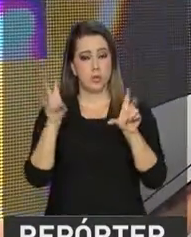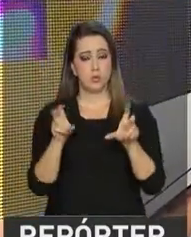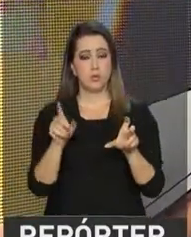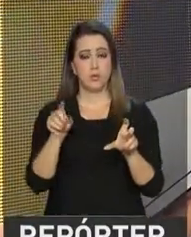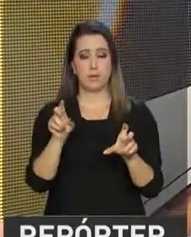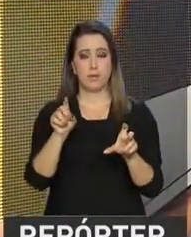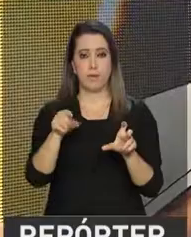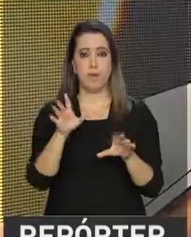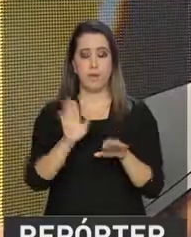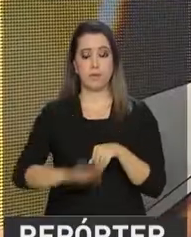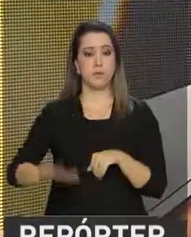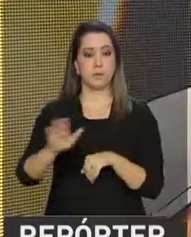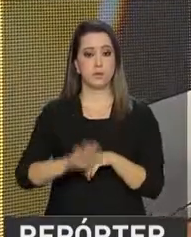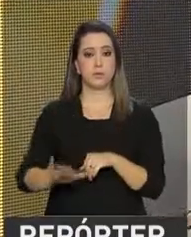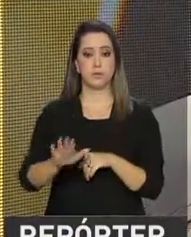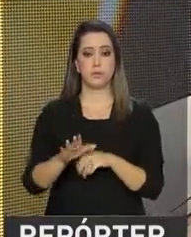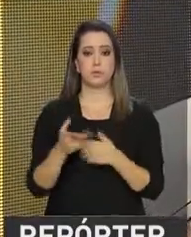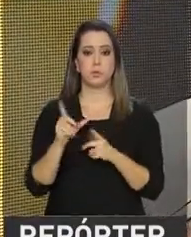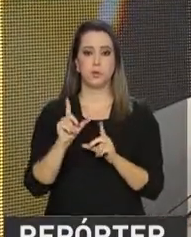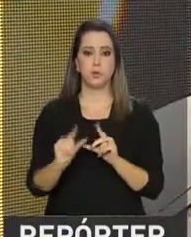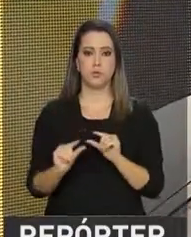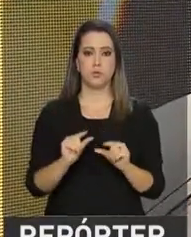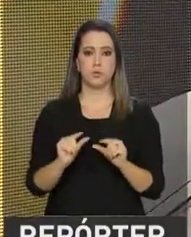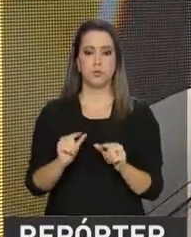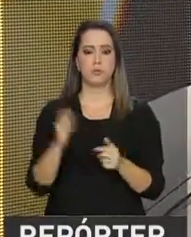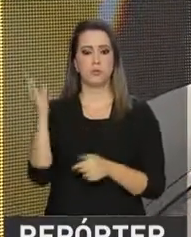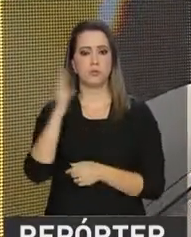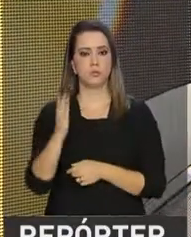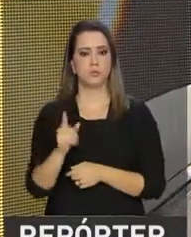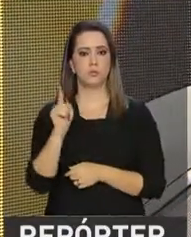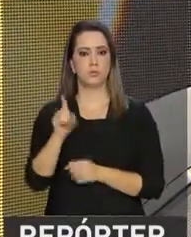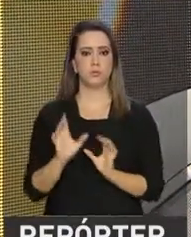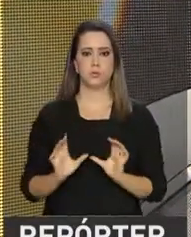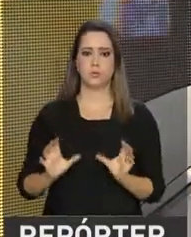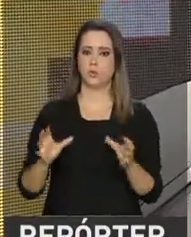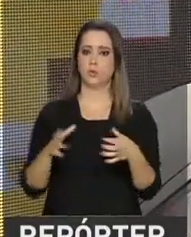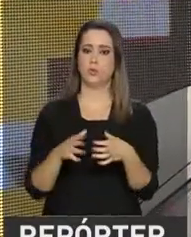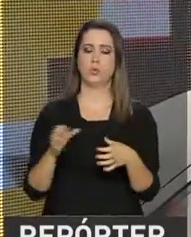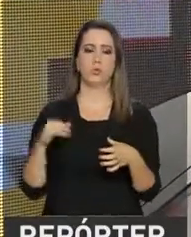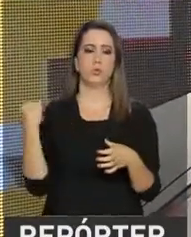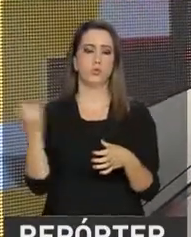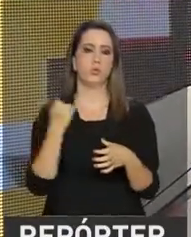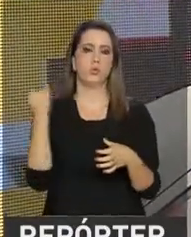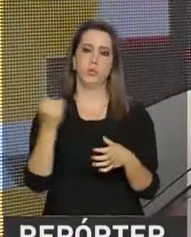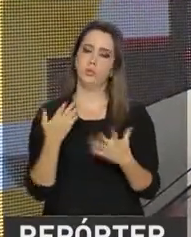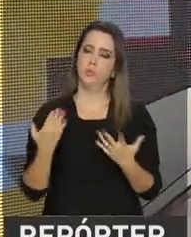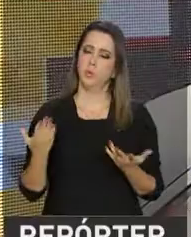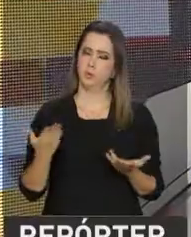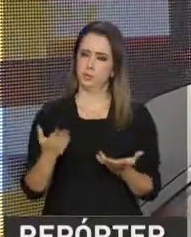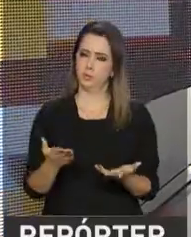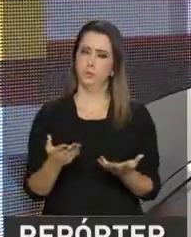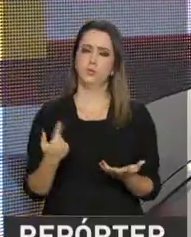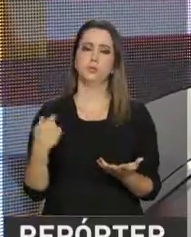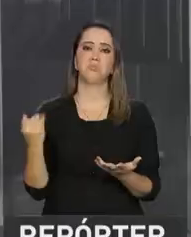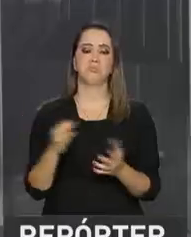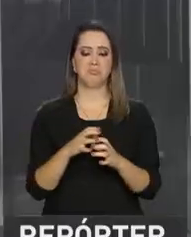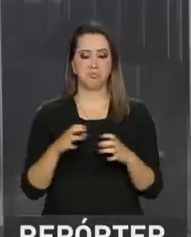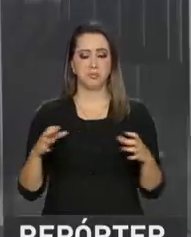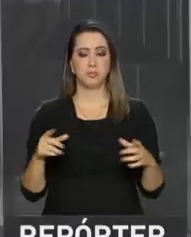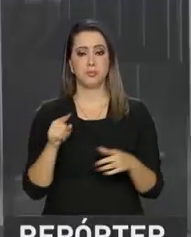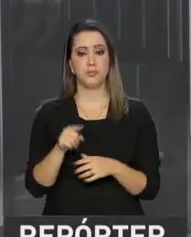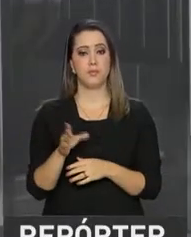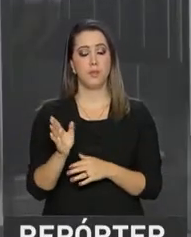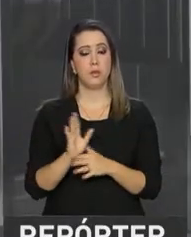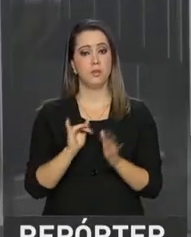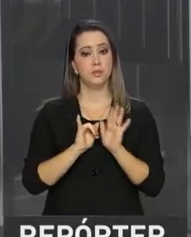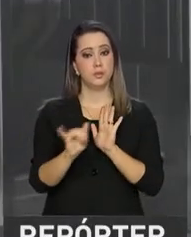poucos conteúdos infantis sendo feitos aqui no Brasil. É um baita de um mercado e eu não preciso falar da importância do público infantil. Os